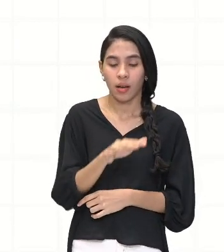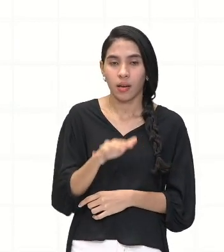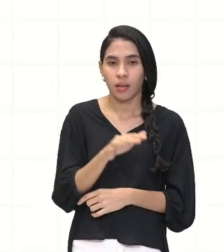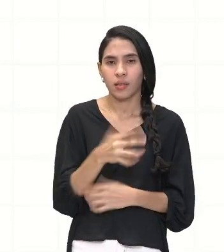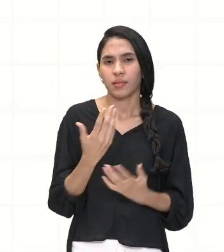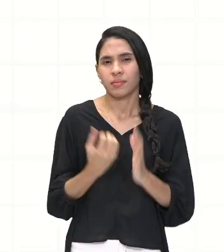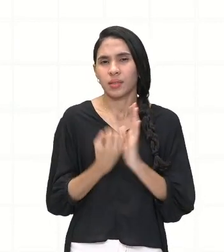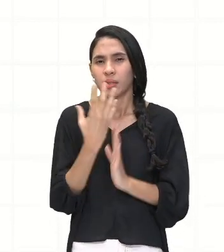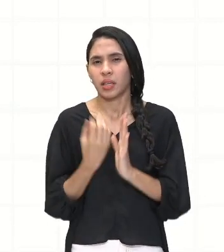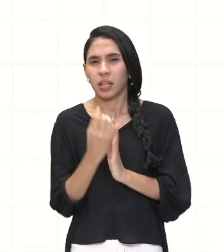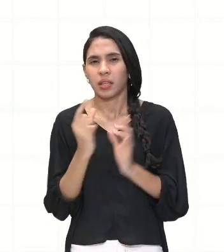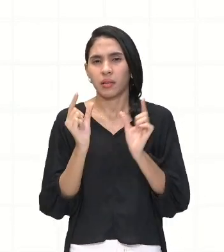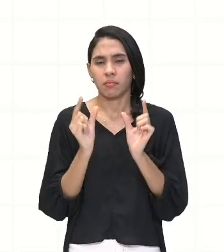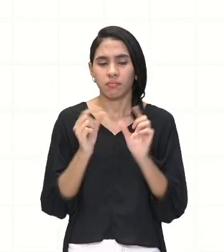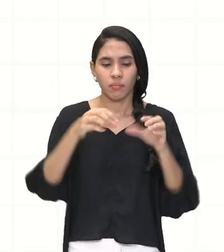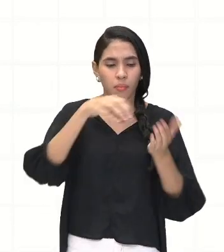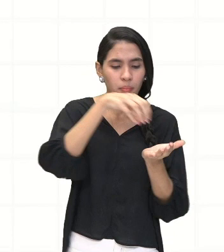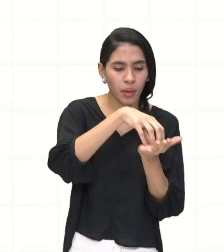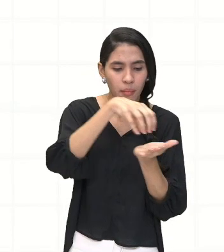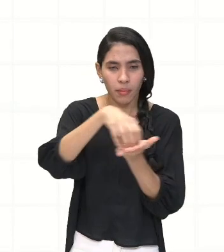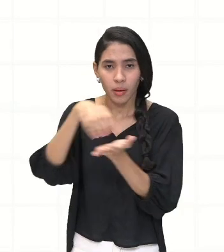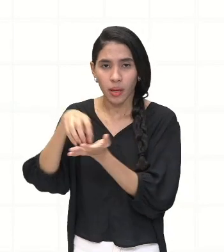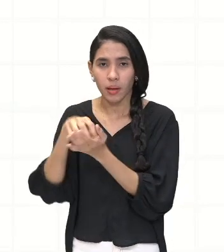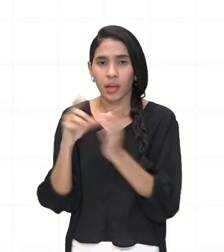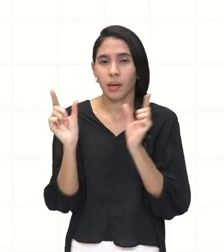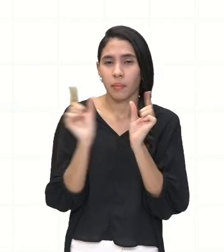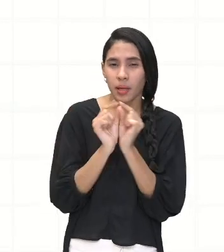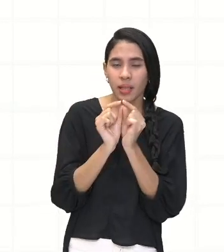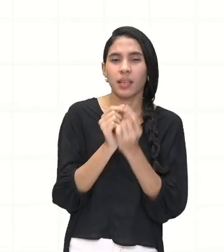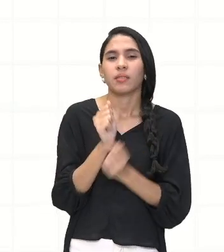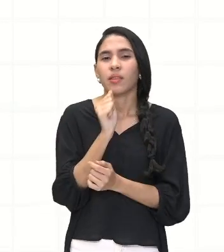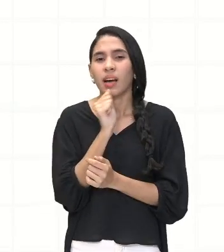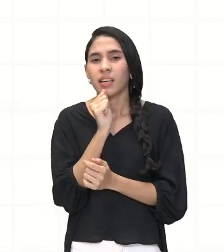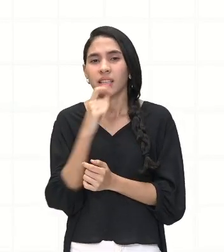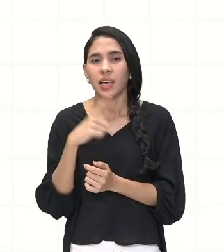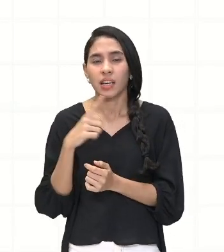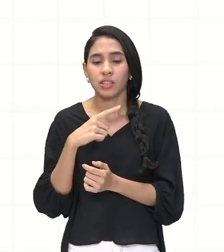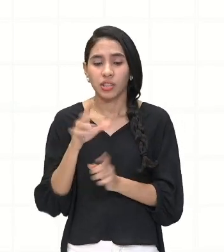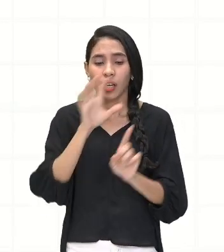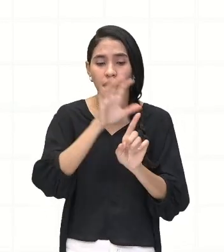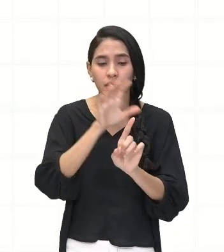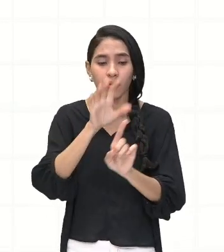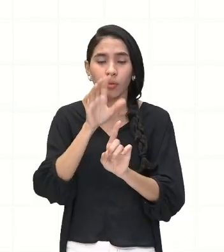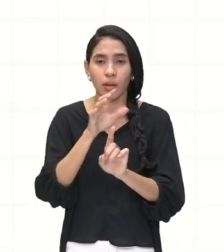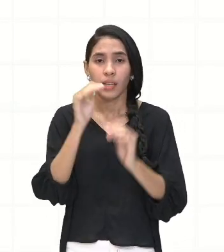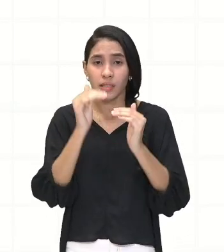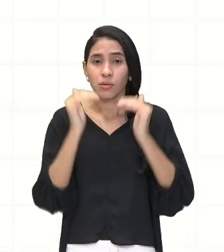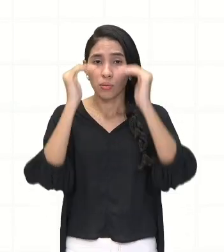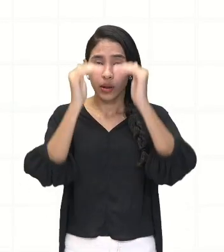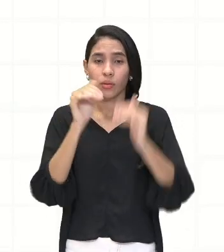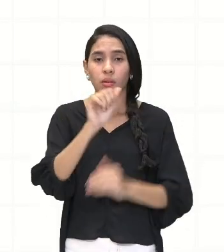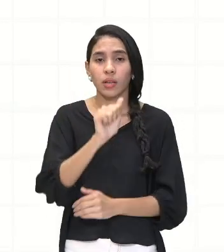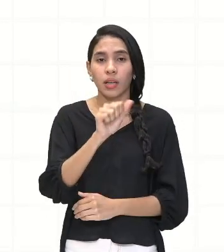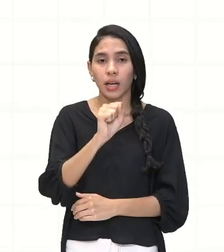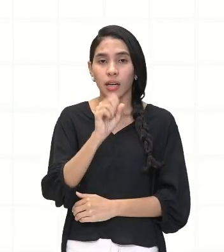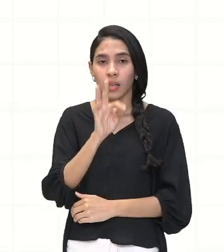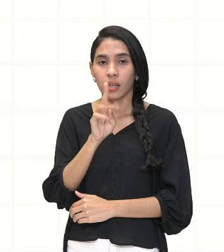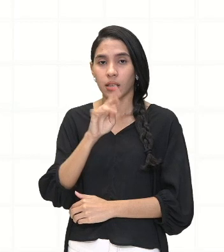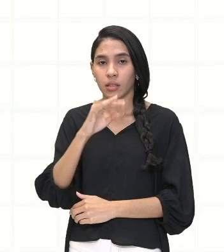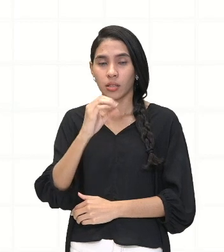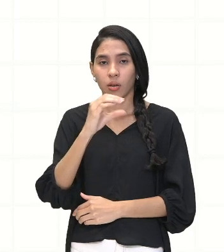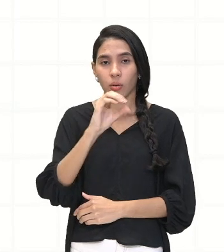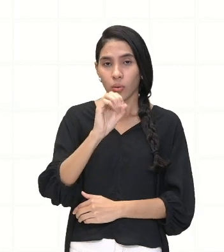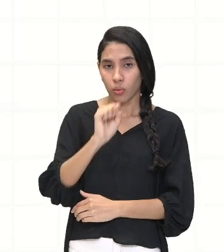por pequenos reinos, e muitos dos quais estavam sob o domínio dos austríacos. E os ideais